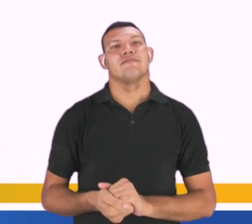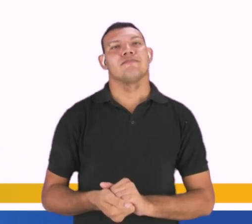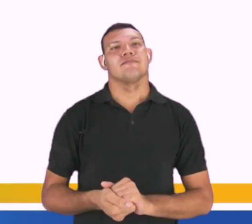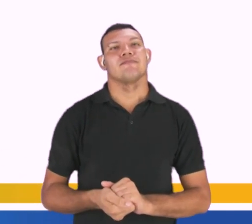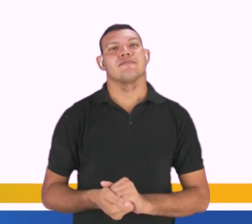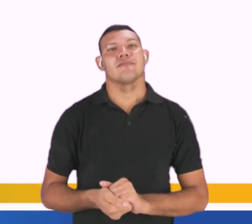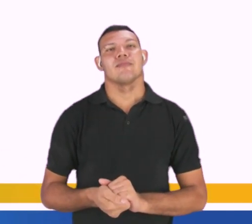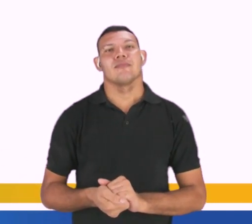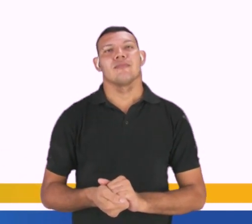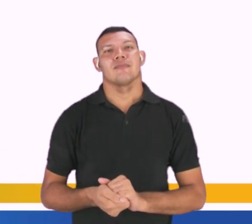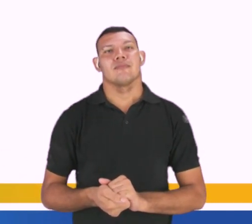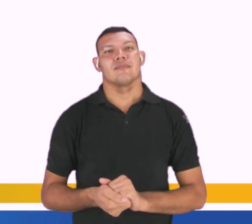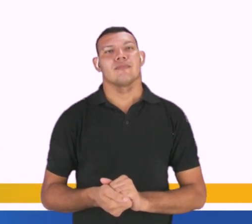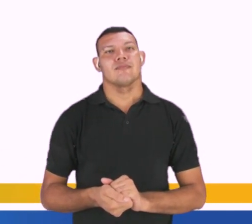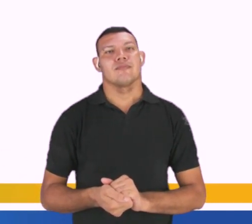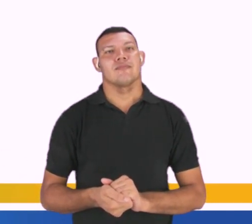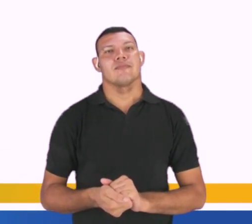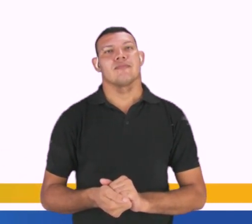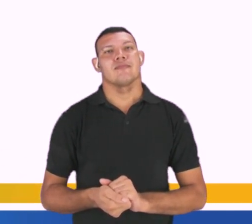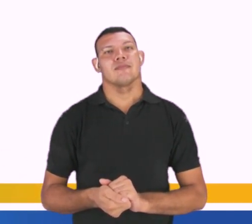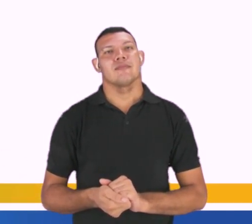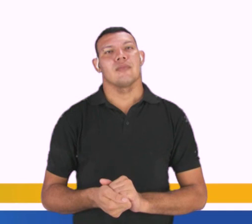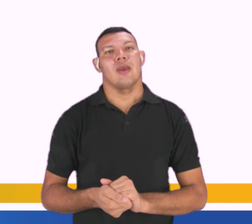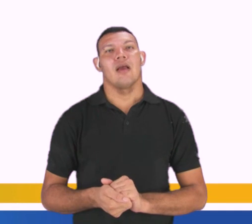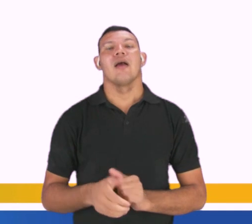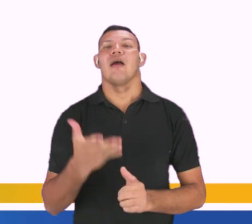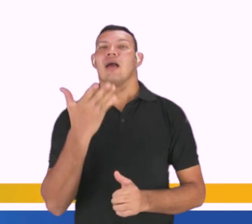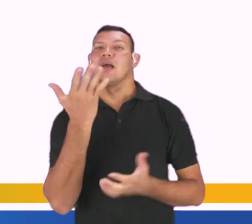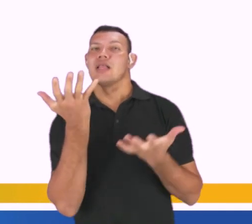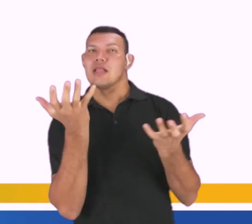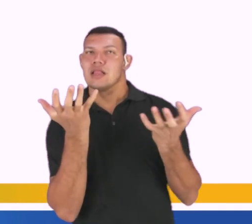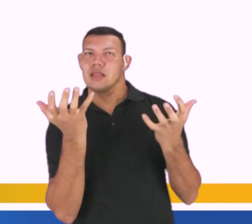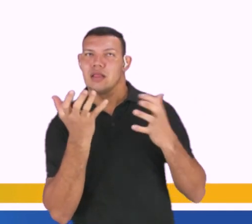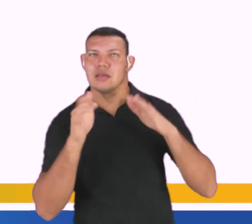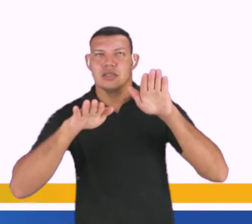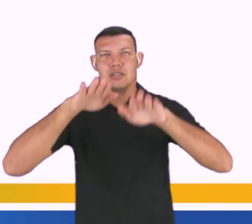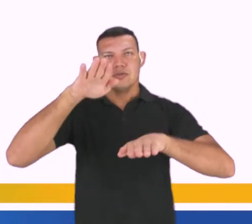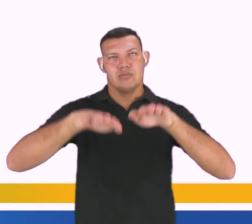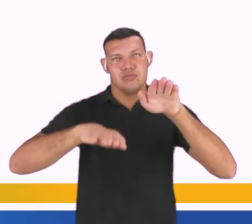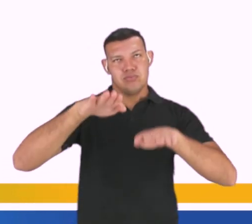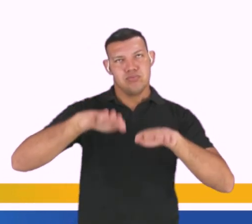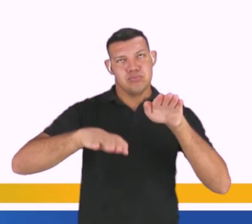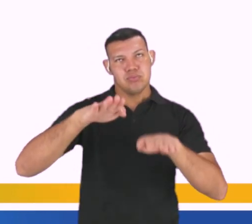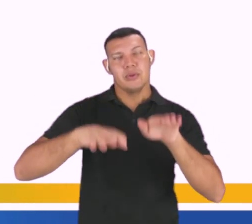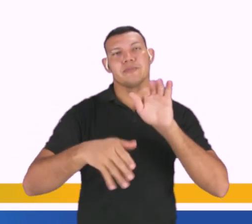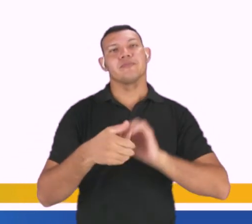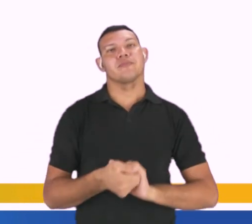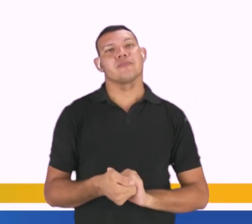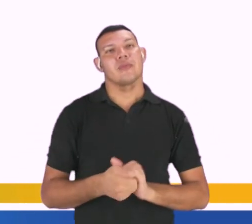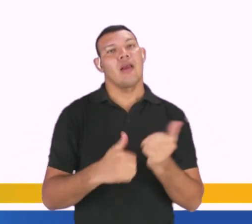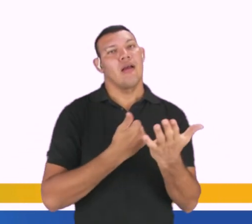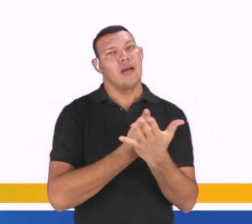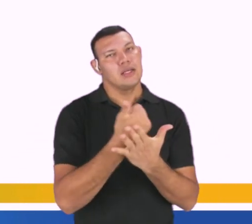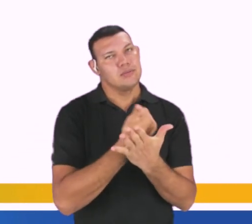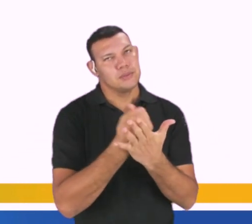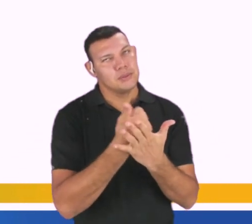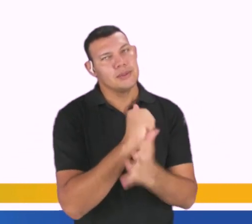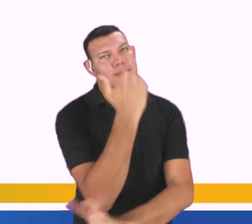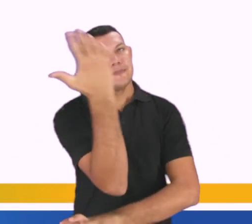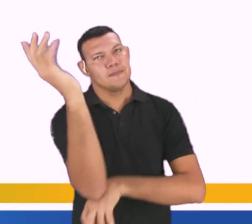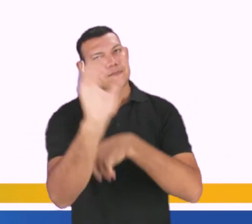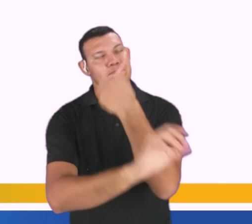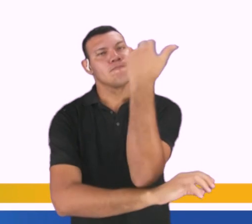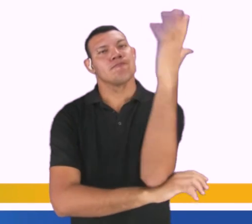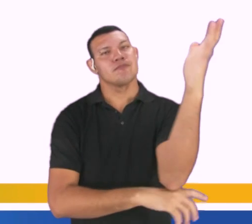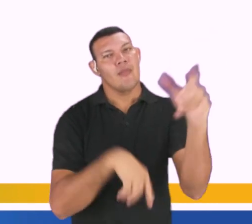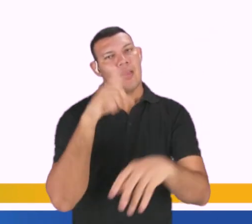proteção ambiental com o desenvolvimento econômico dos lugares, sendo que a proteção ambiental consiste